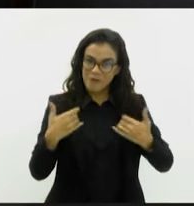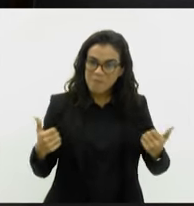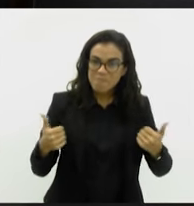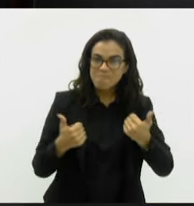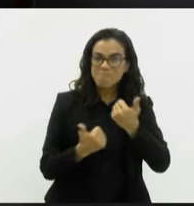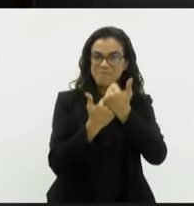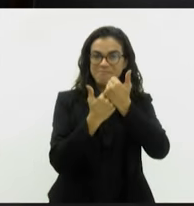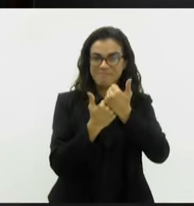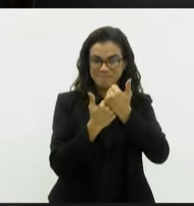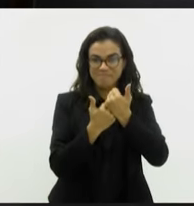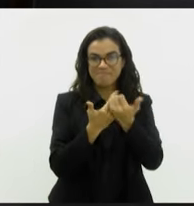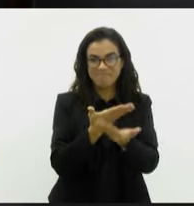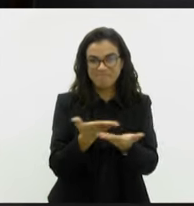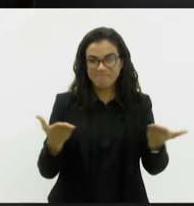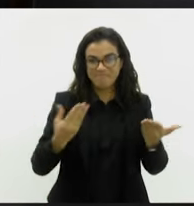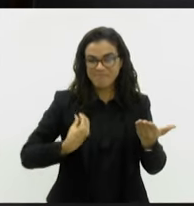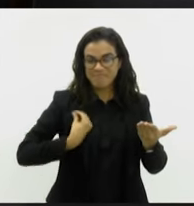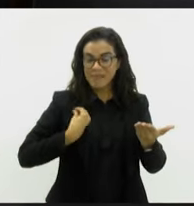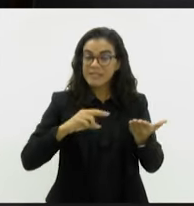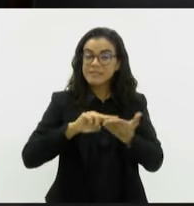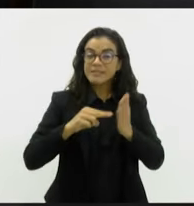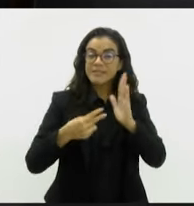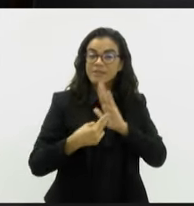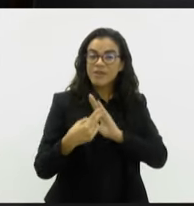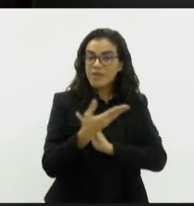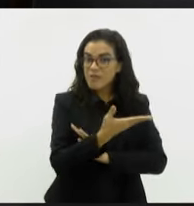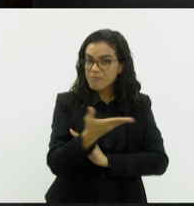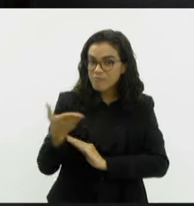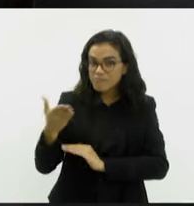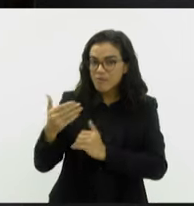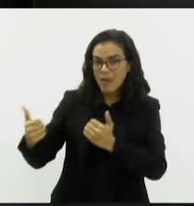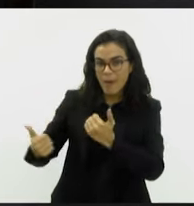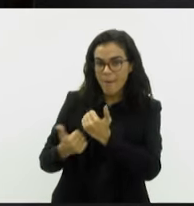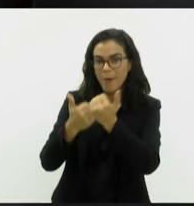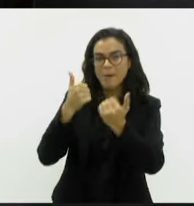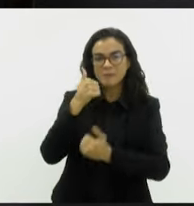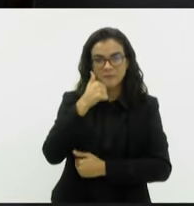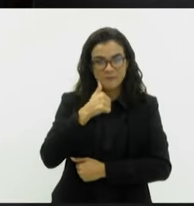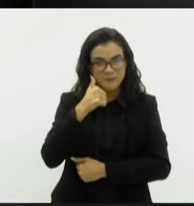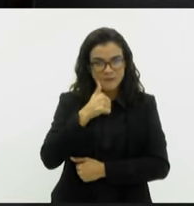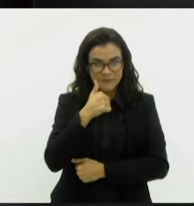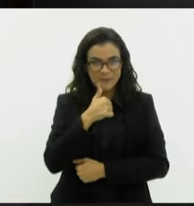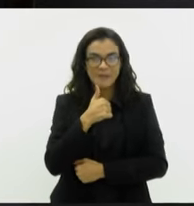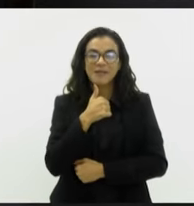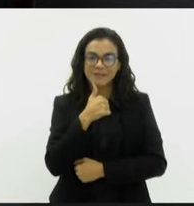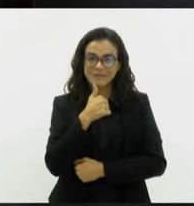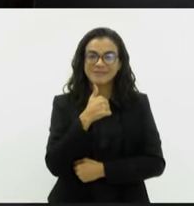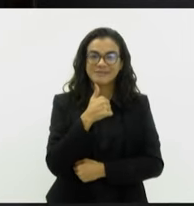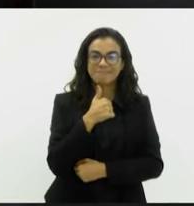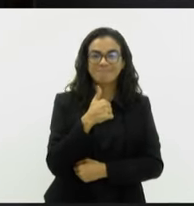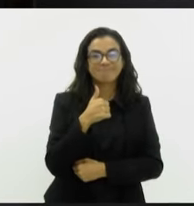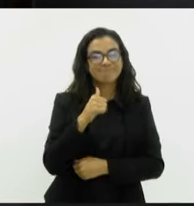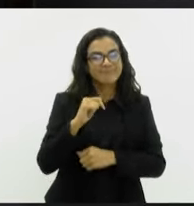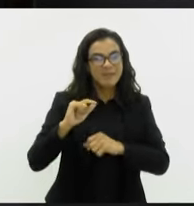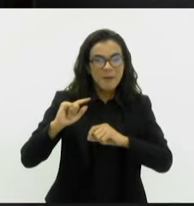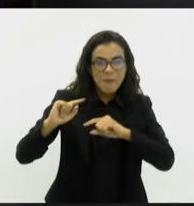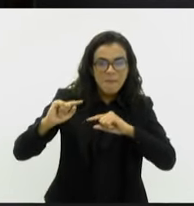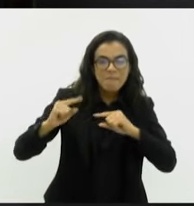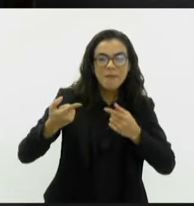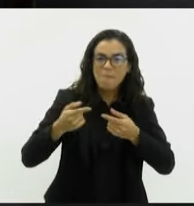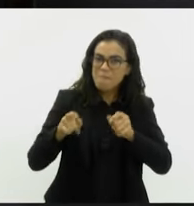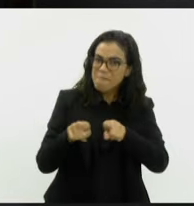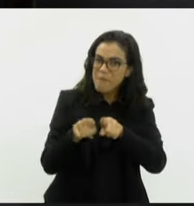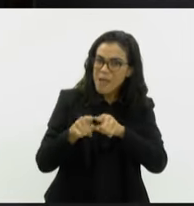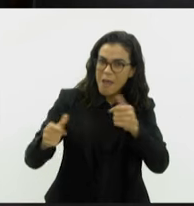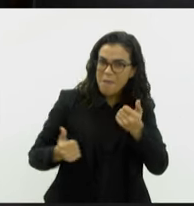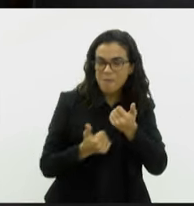aos homens que estão aqui nesse evento simboliza que vocês nos apoi são muito bem-vindos a voz de vocês reproduzindo as nossas vozes